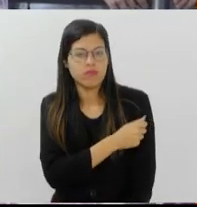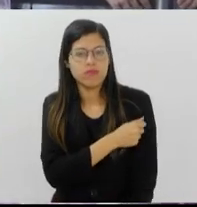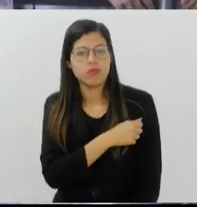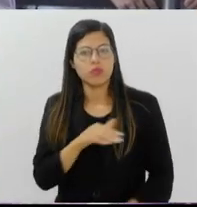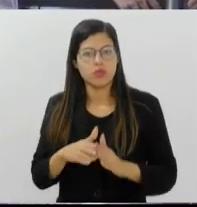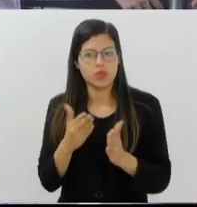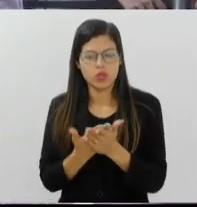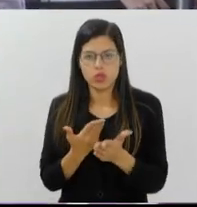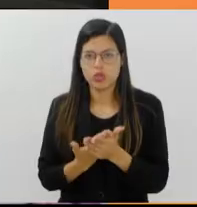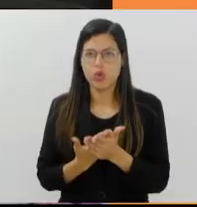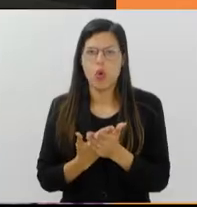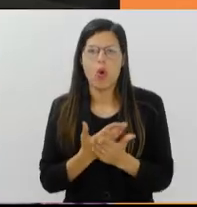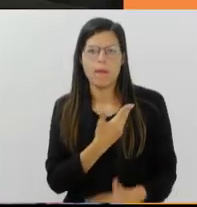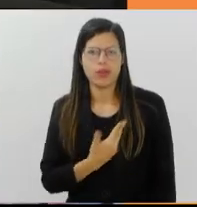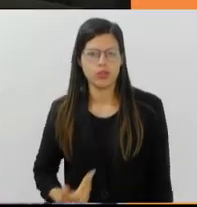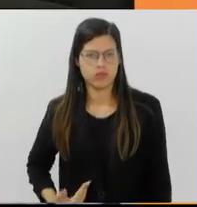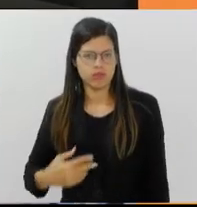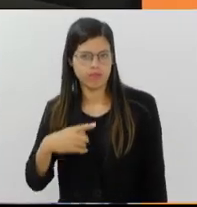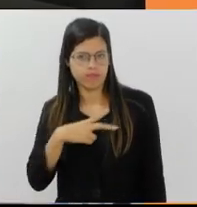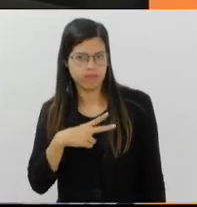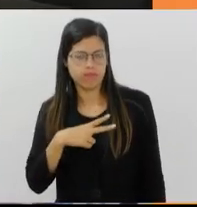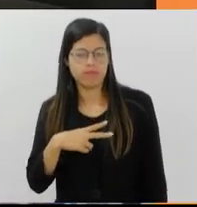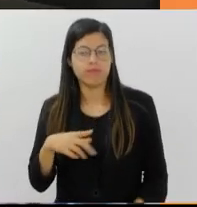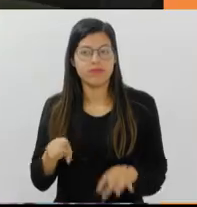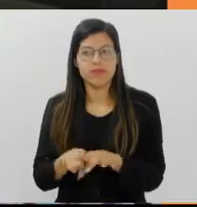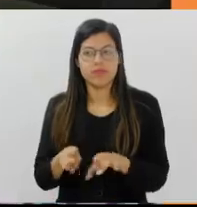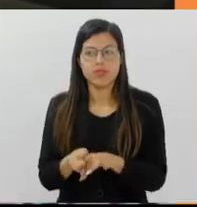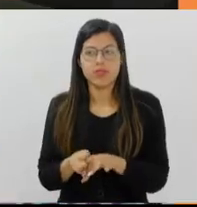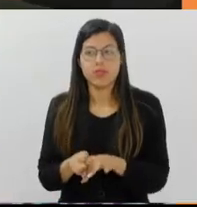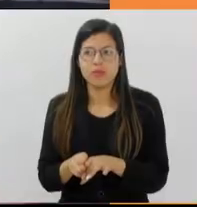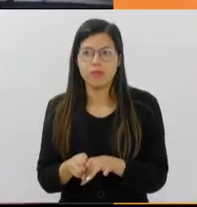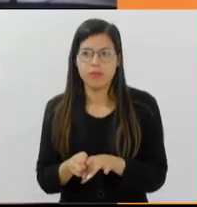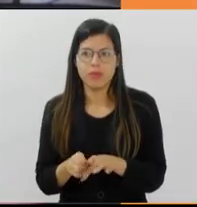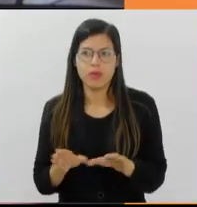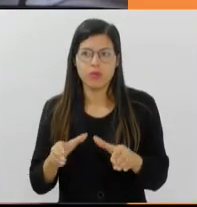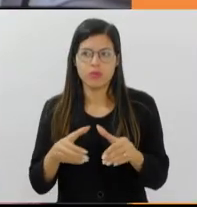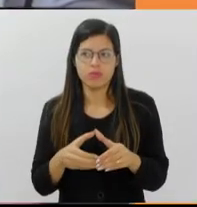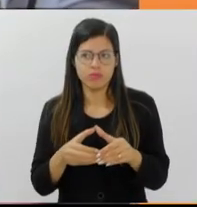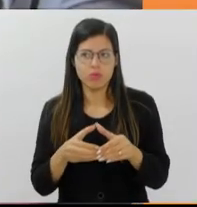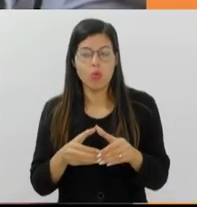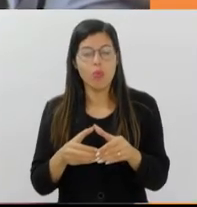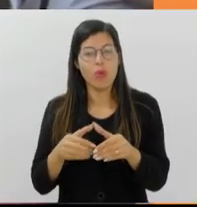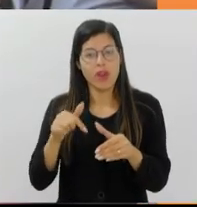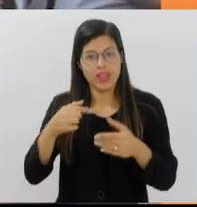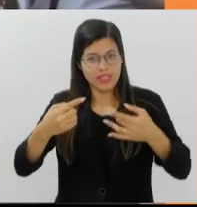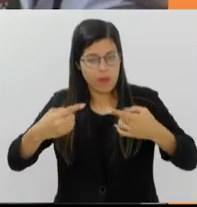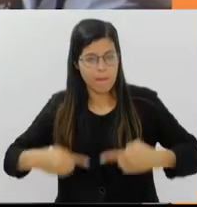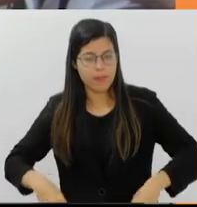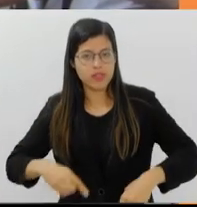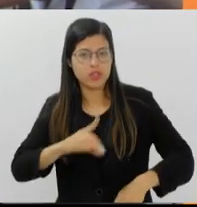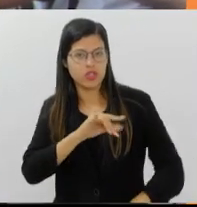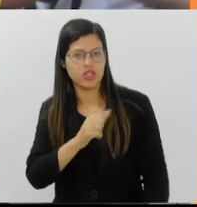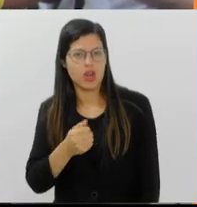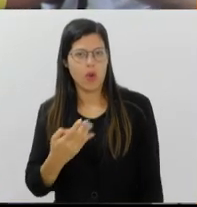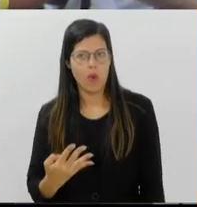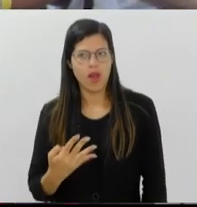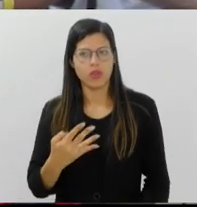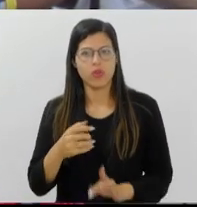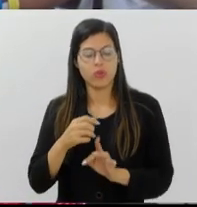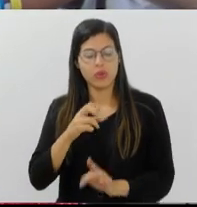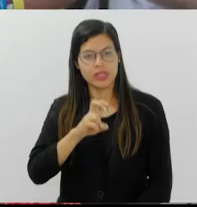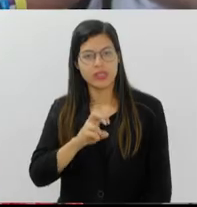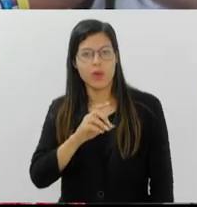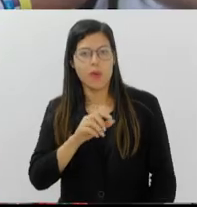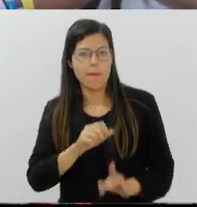equipe de garagem, formada por um grupo de amigos sem vínculo escolar. O torneio regional será nos dias 4 e 5 de dezembro